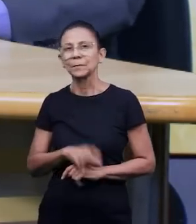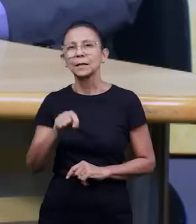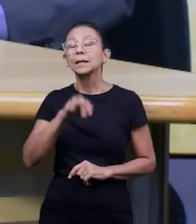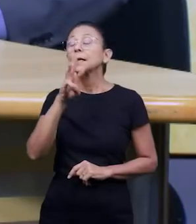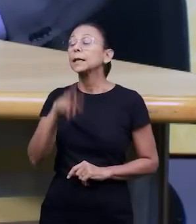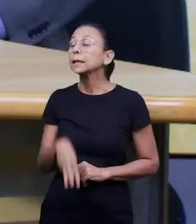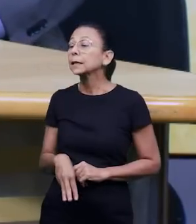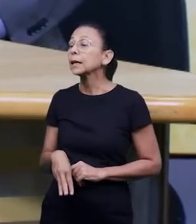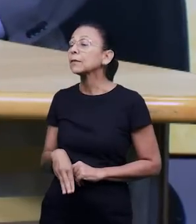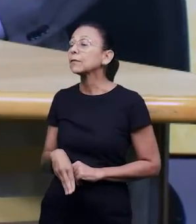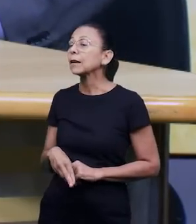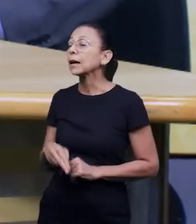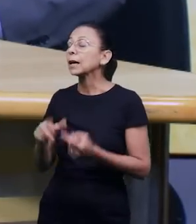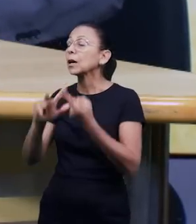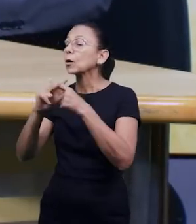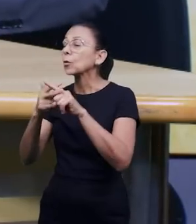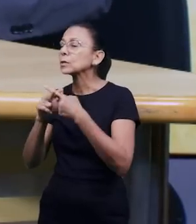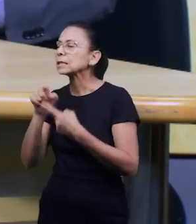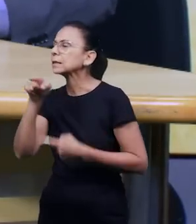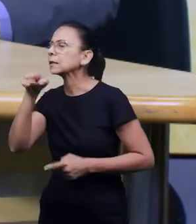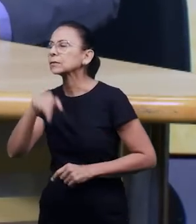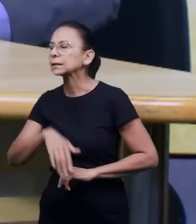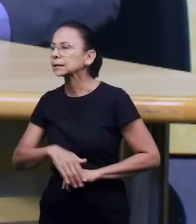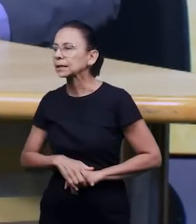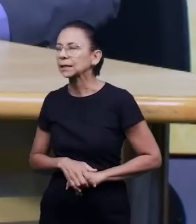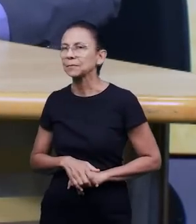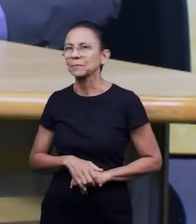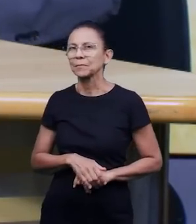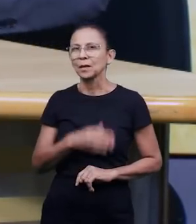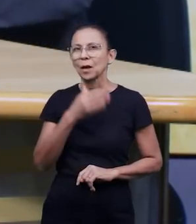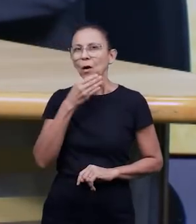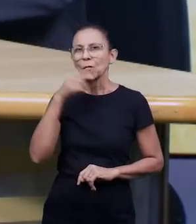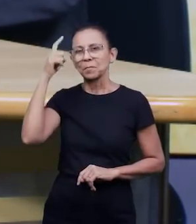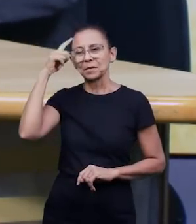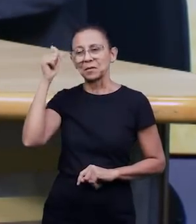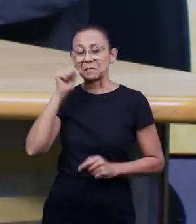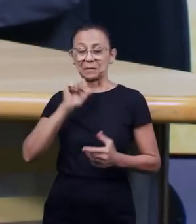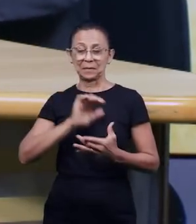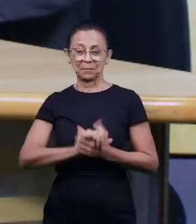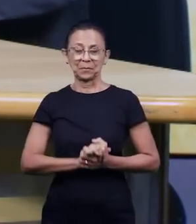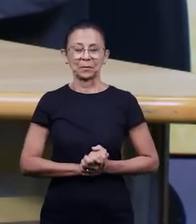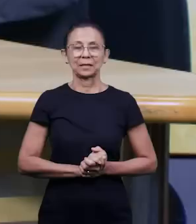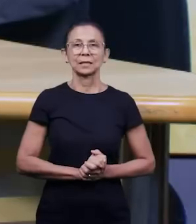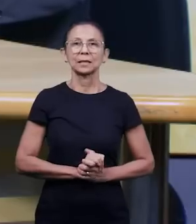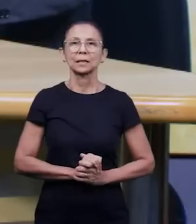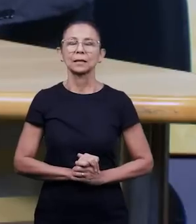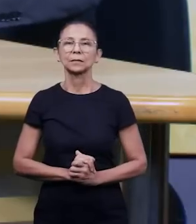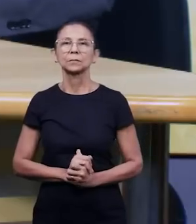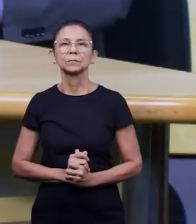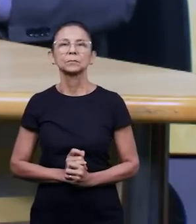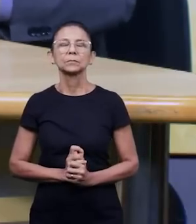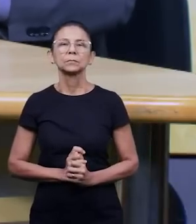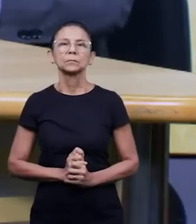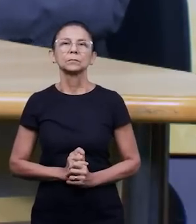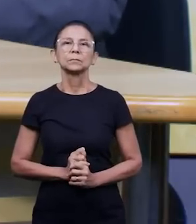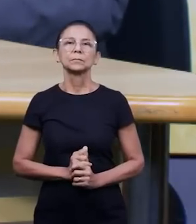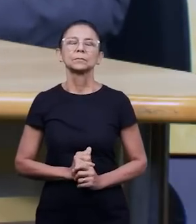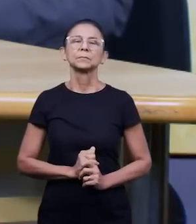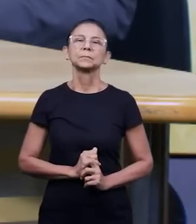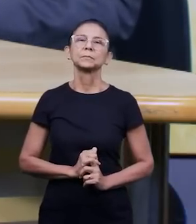mal. Quando eu entreguei os dons, ele deu um sorrisinho e falei, é isso aí, pastor, é isso aí, né? Eu fiquei tão